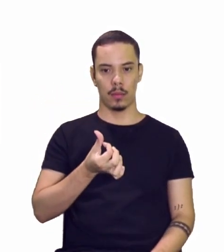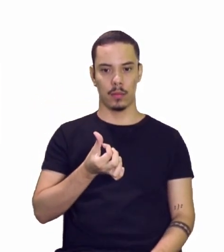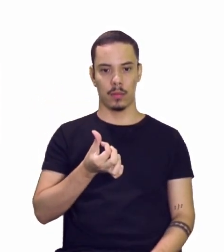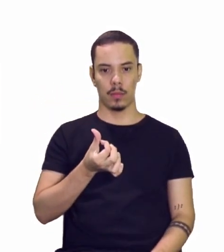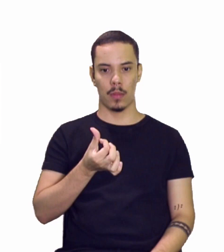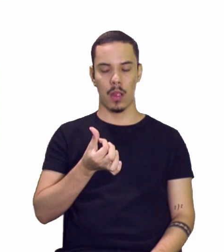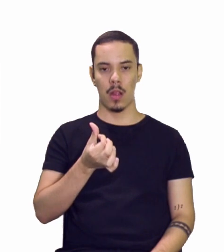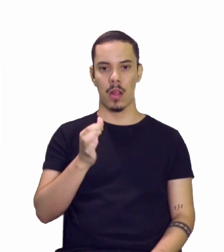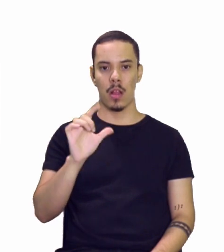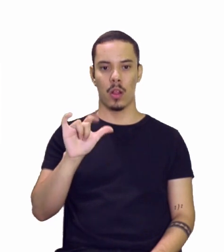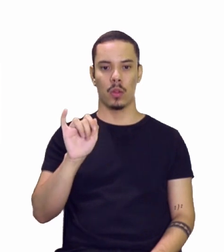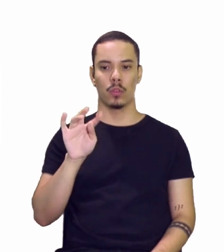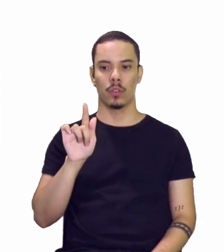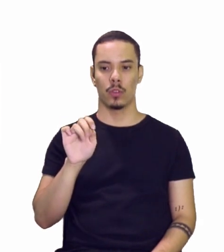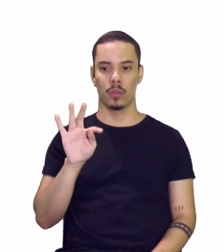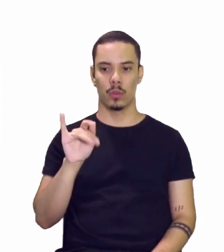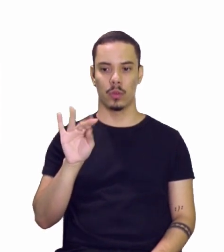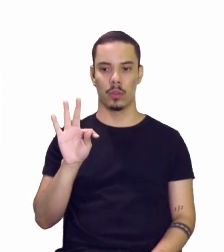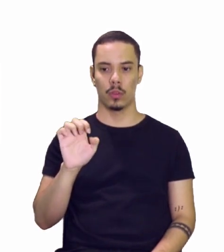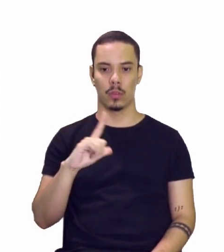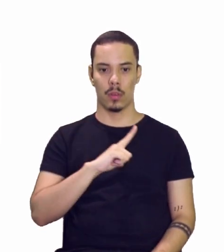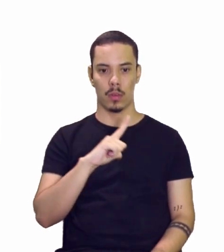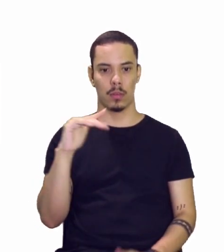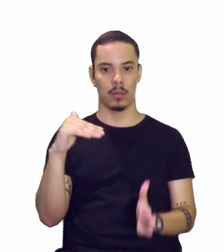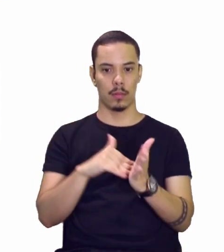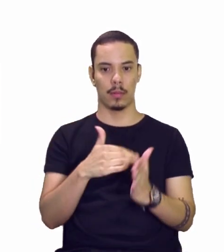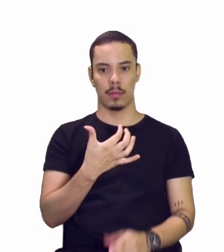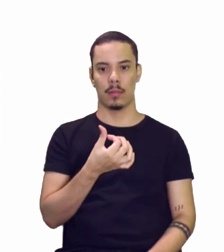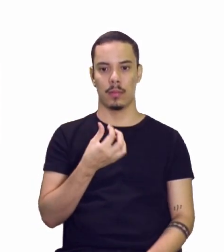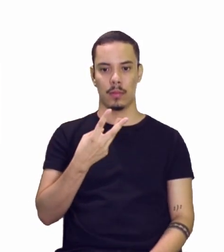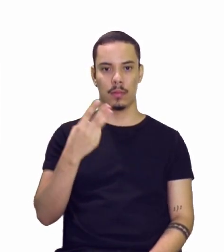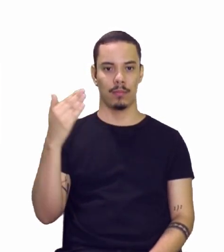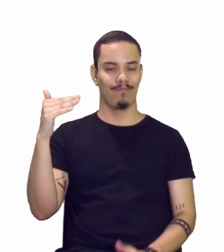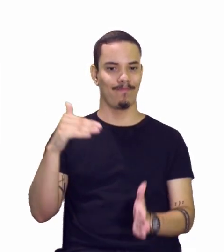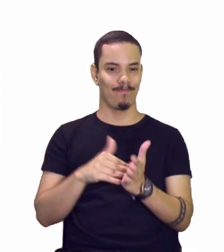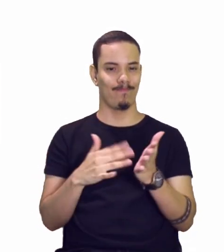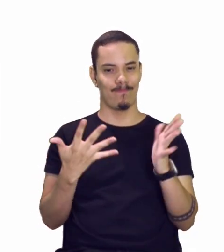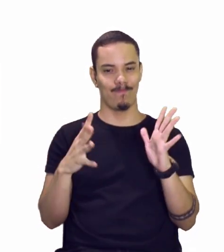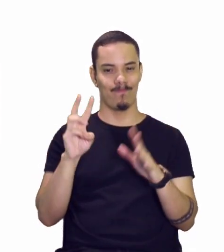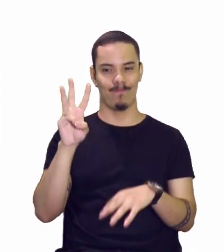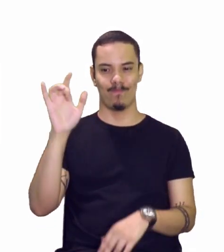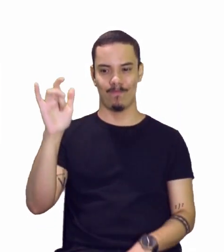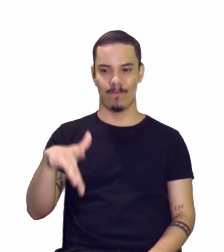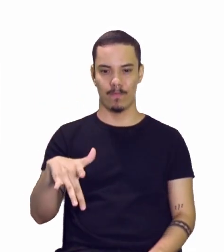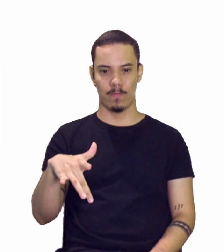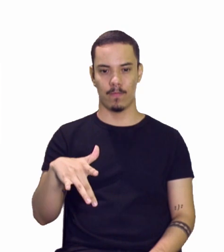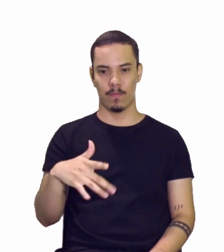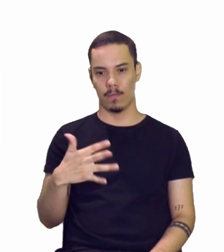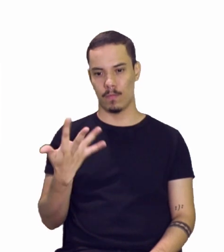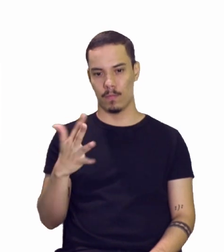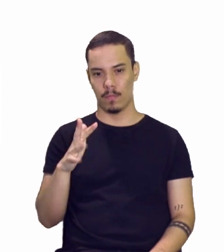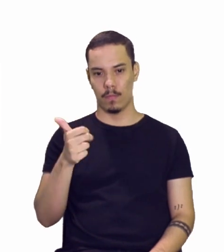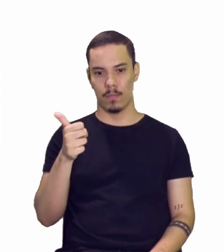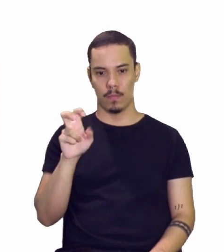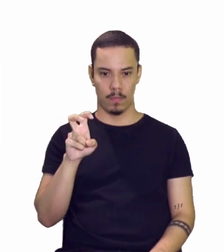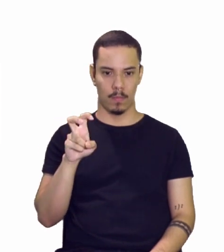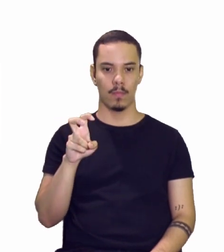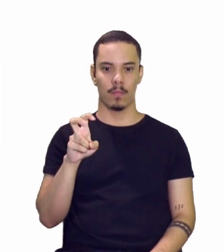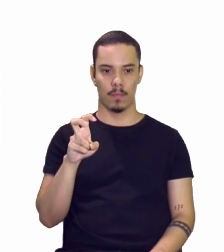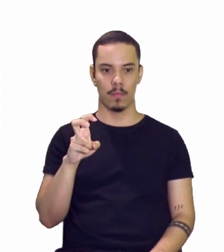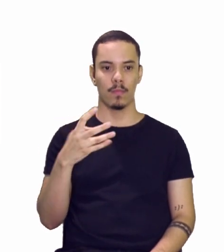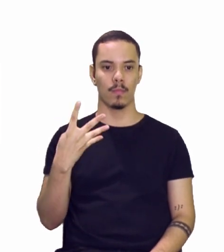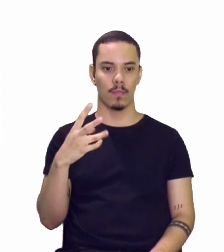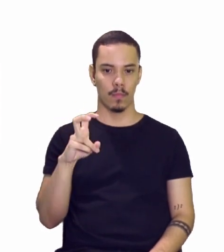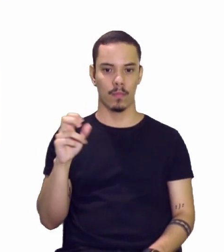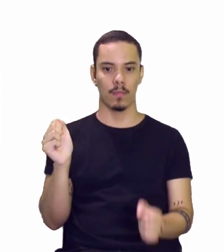De longitude, dá 63 para 60, só dá 3. 3 vezes 5, 15. 45